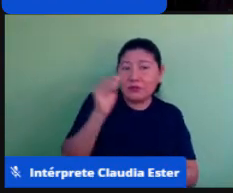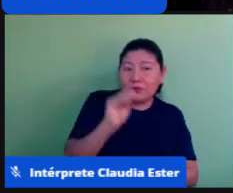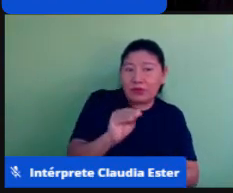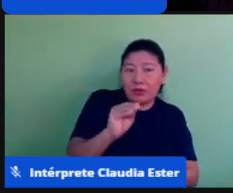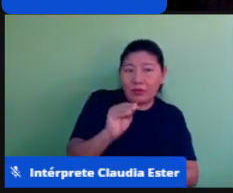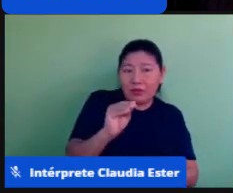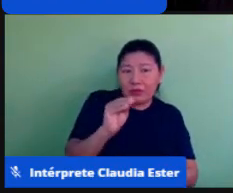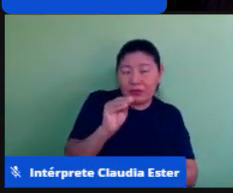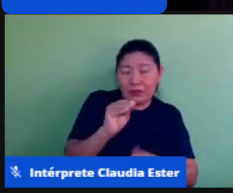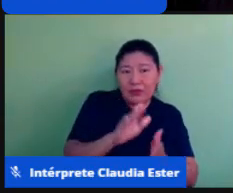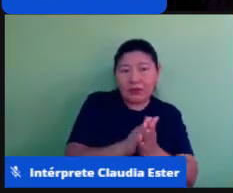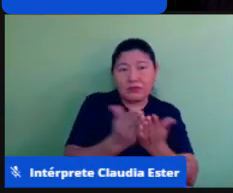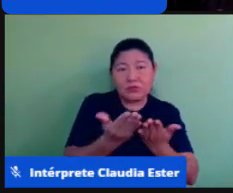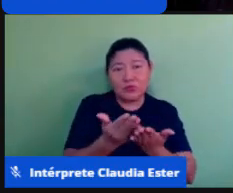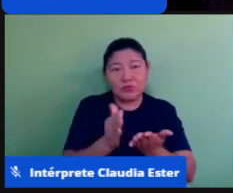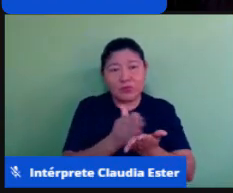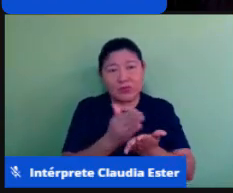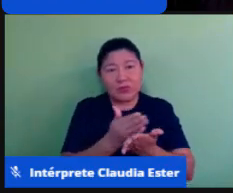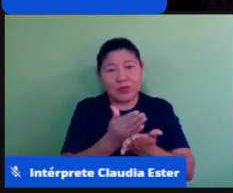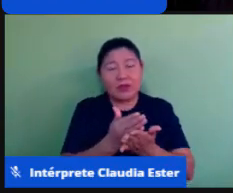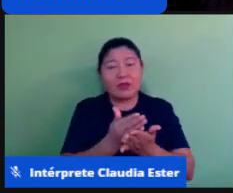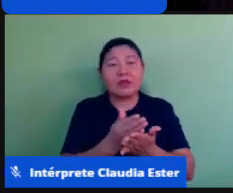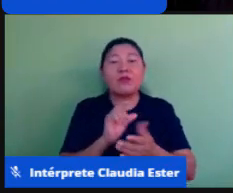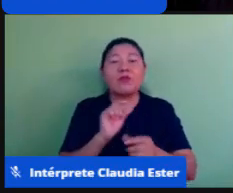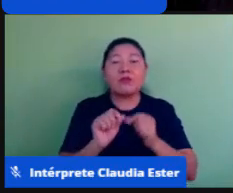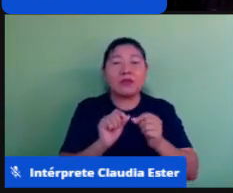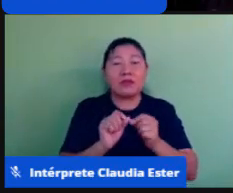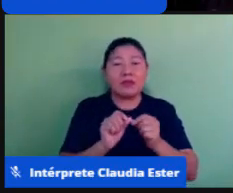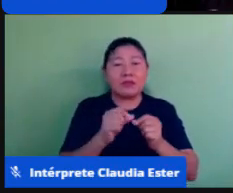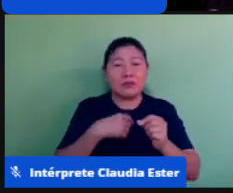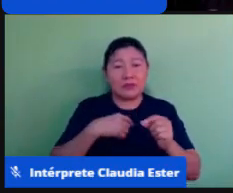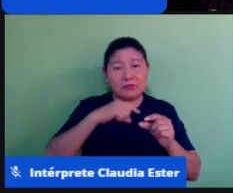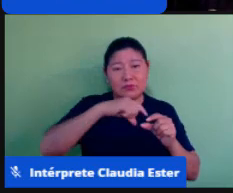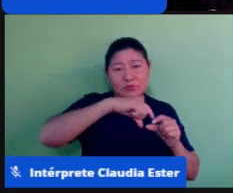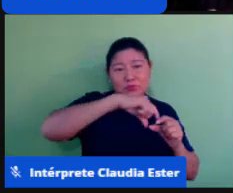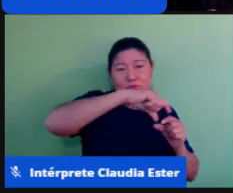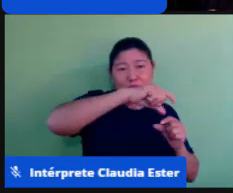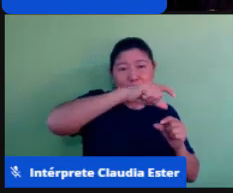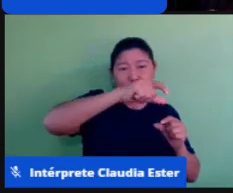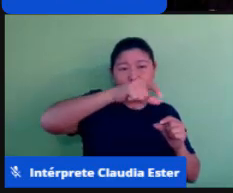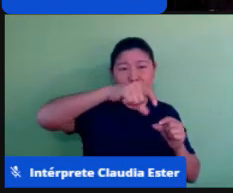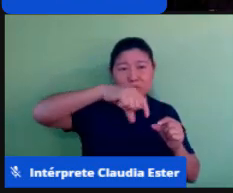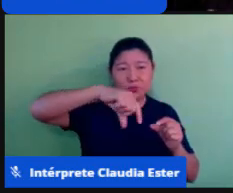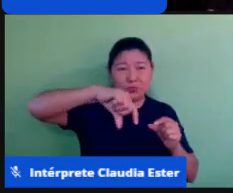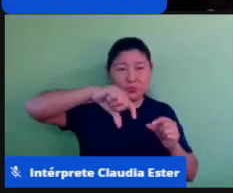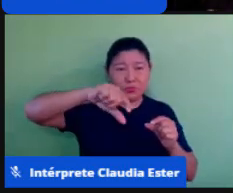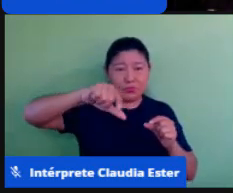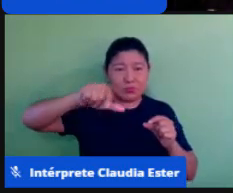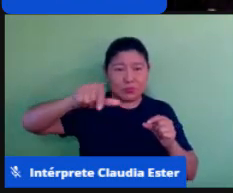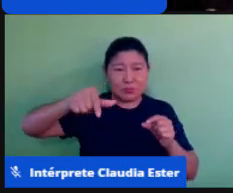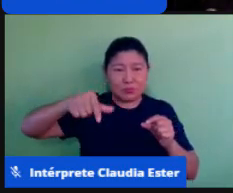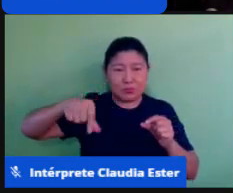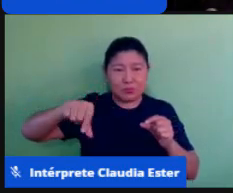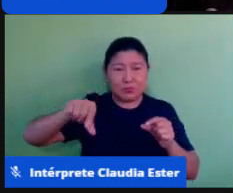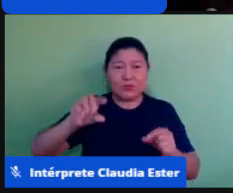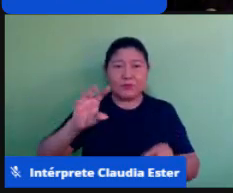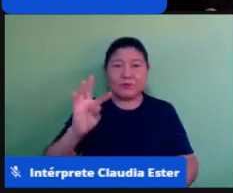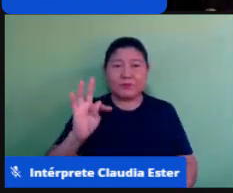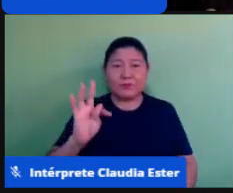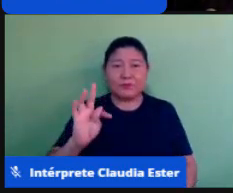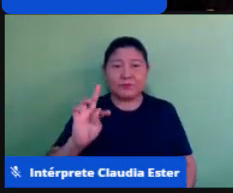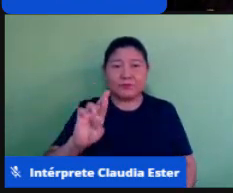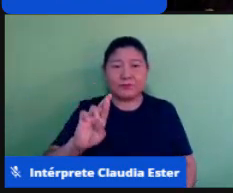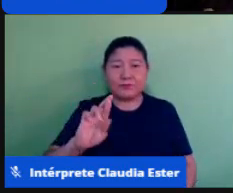Com essa trilha você pode estar atendendo aquele aluno que tem mais dificuldade e também pode estar atendendo aquele aluno que não